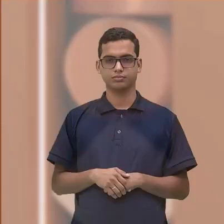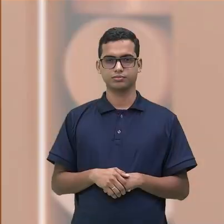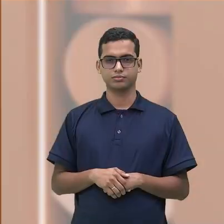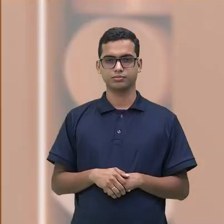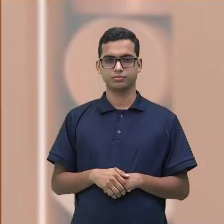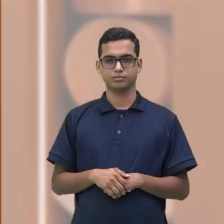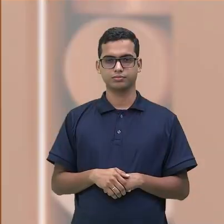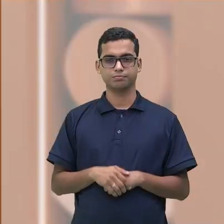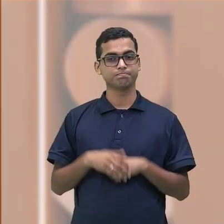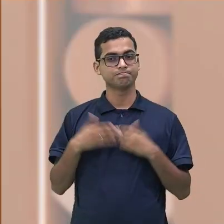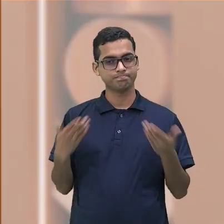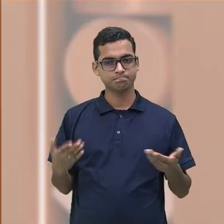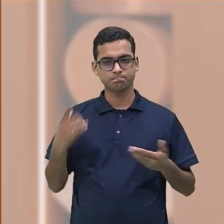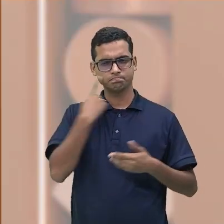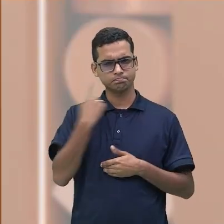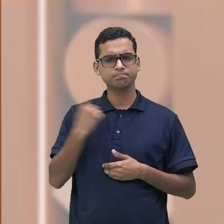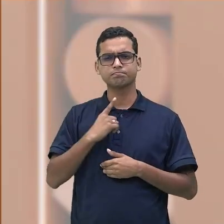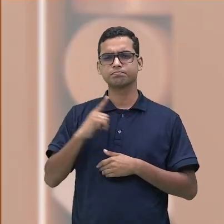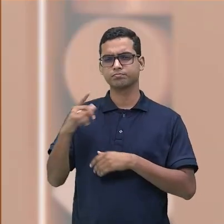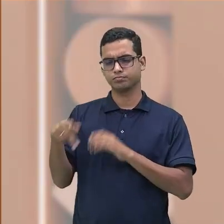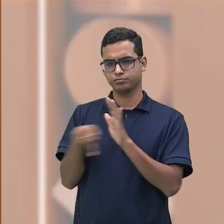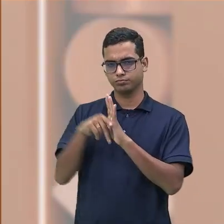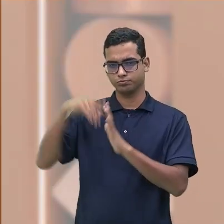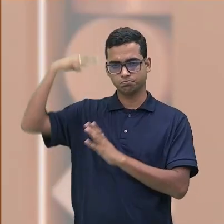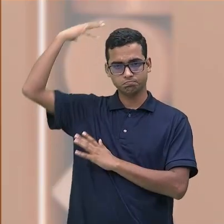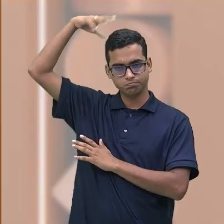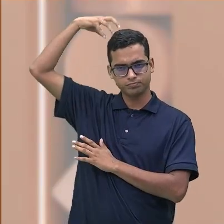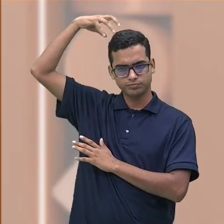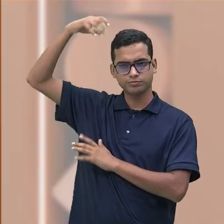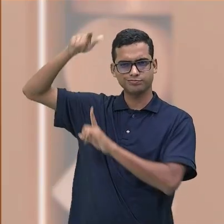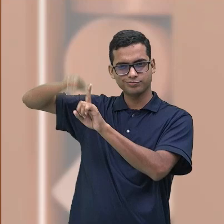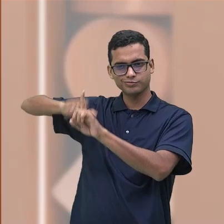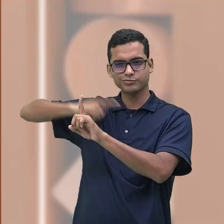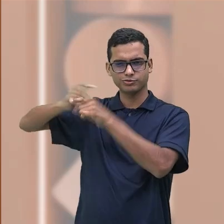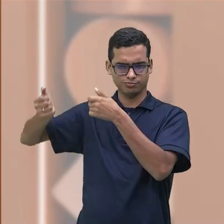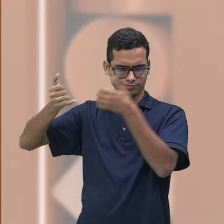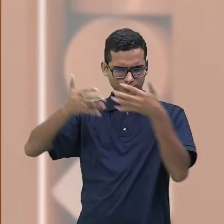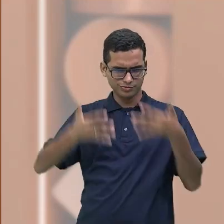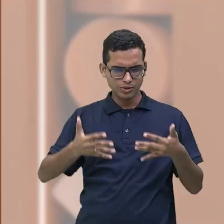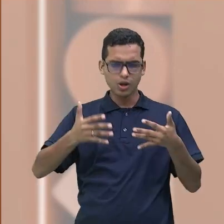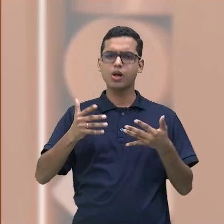Então, gente, a partir aí da explicação do Curumim, nós não podemos mais ali, né,